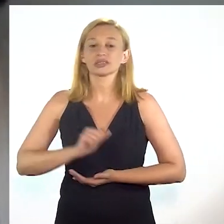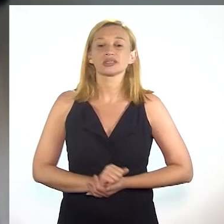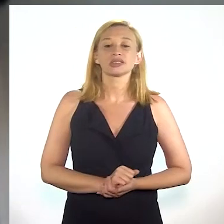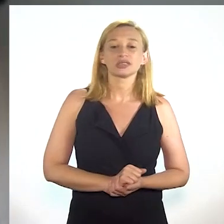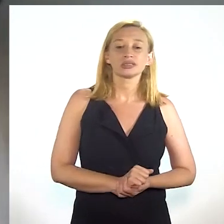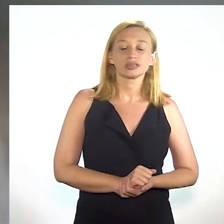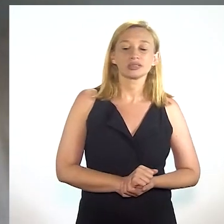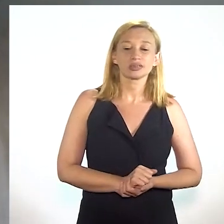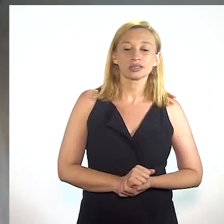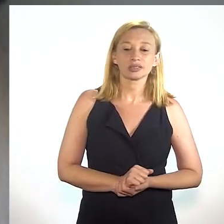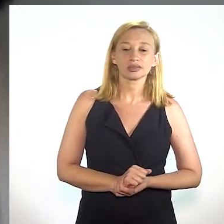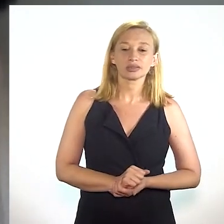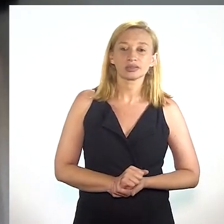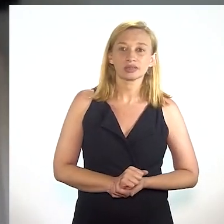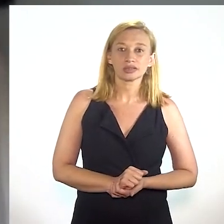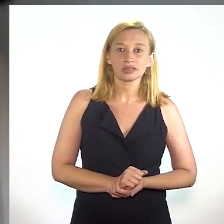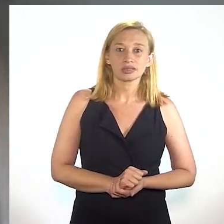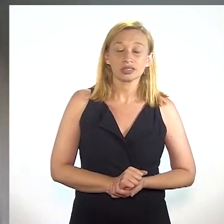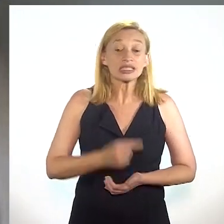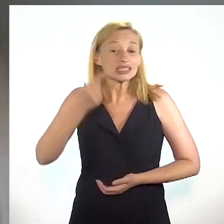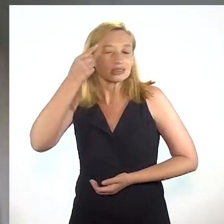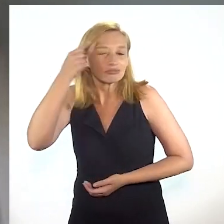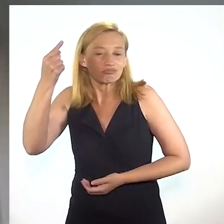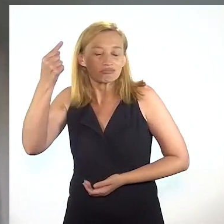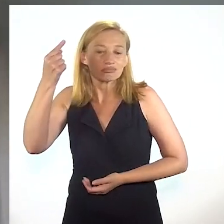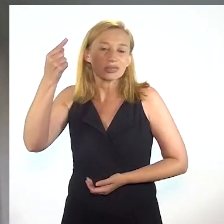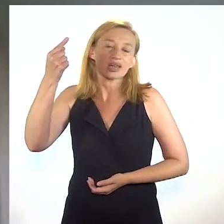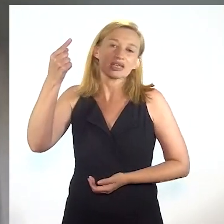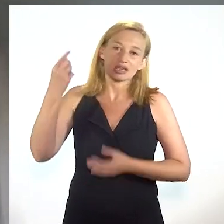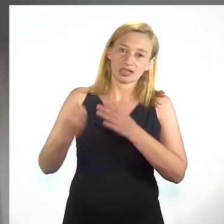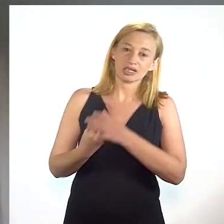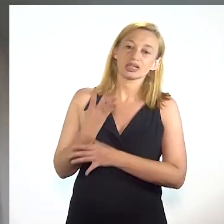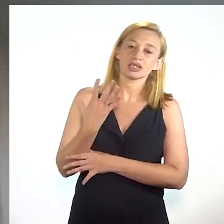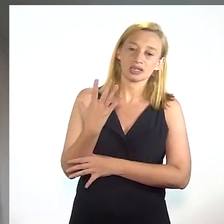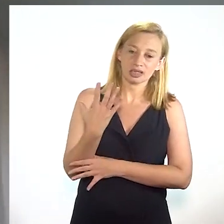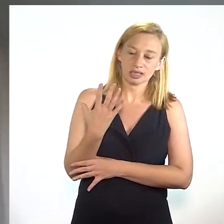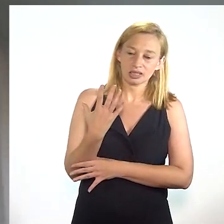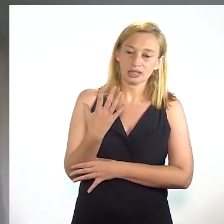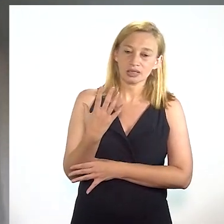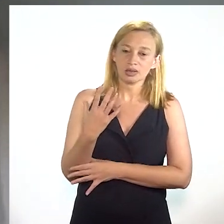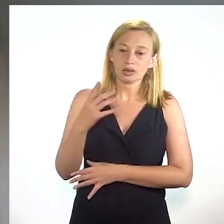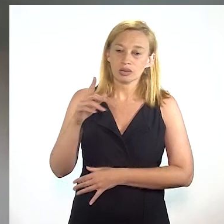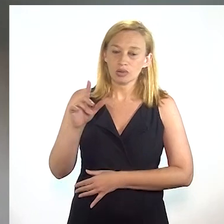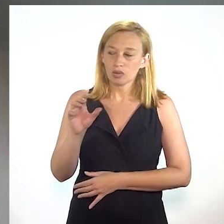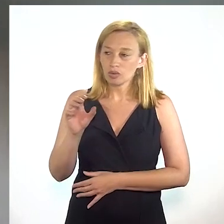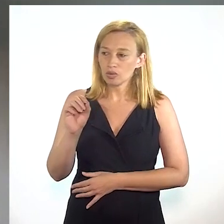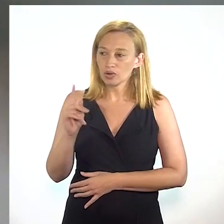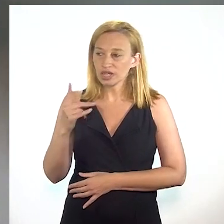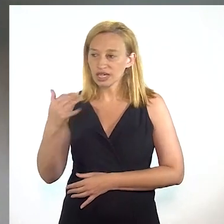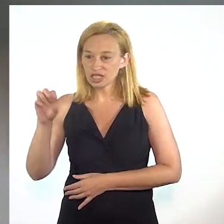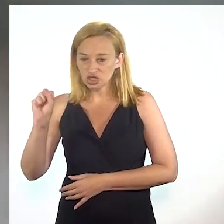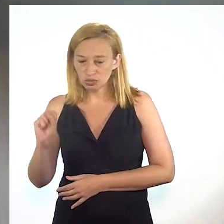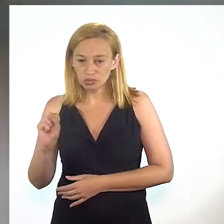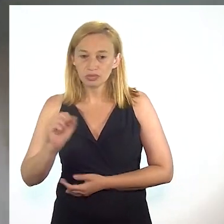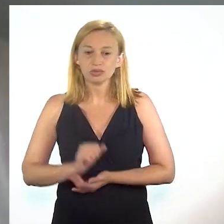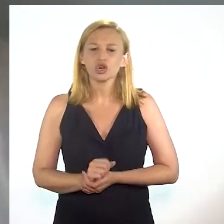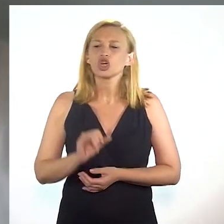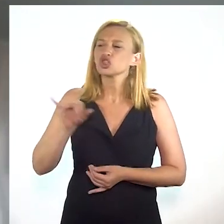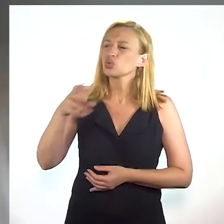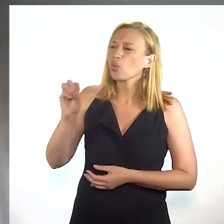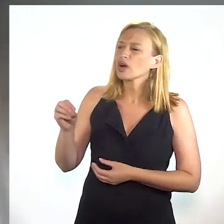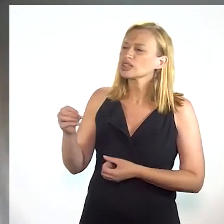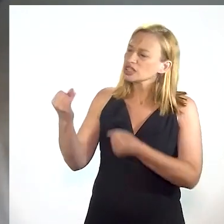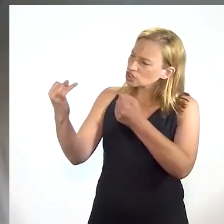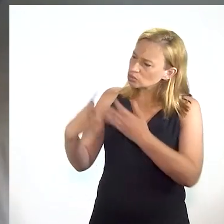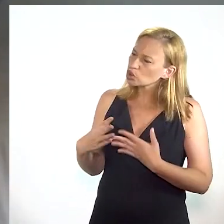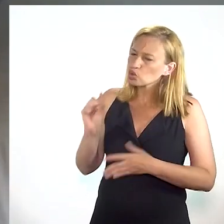Joana Darquelage, que é a idealizadora, né, do Origamises, Origami de Raízes. Joana,